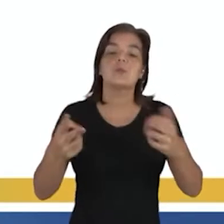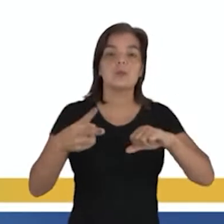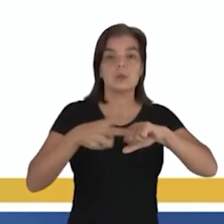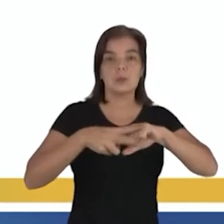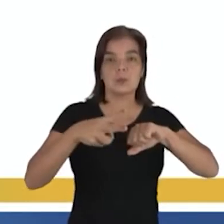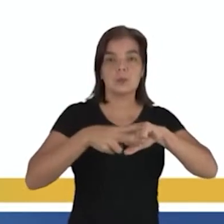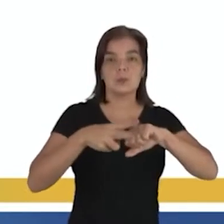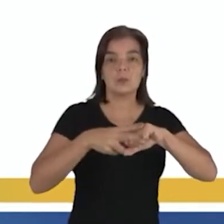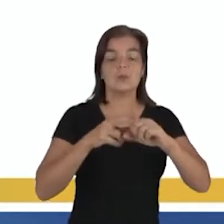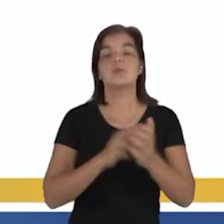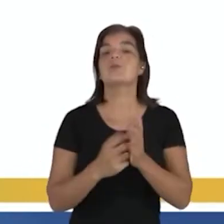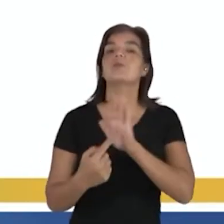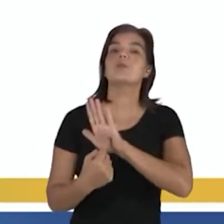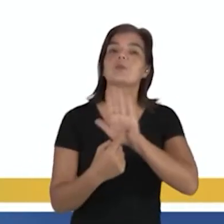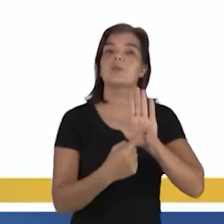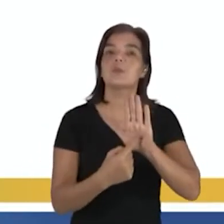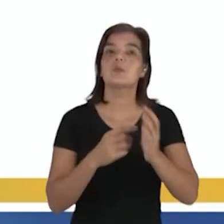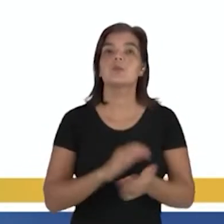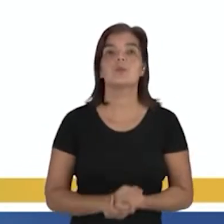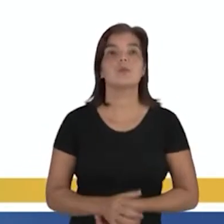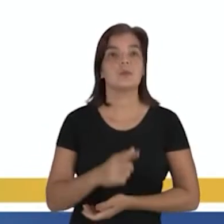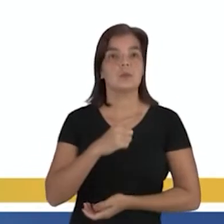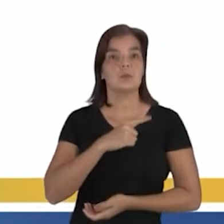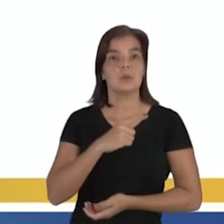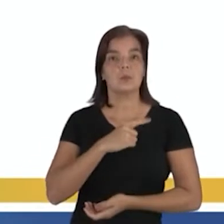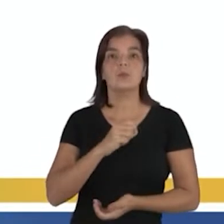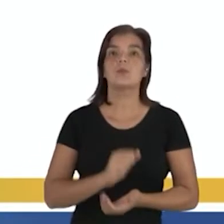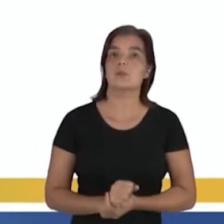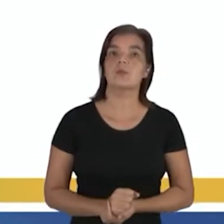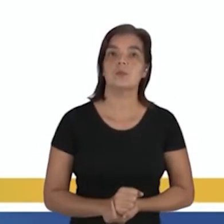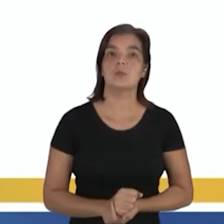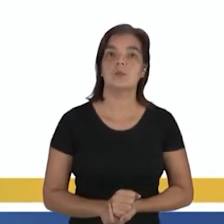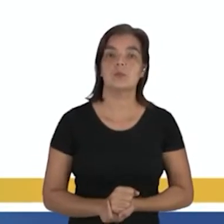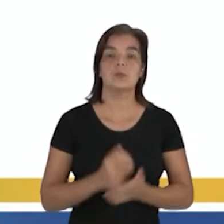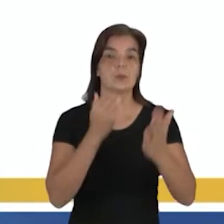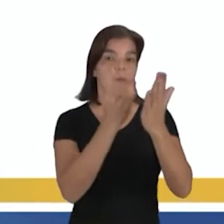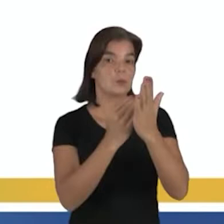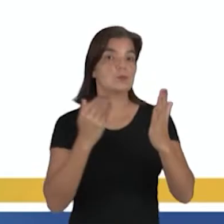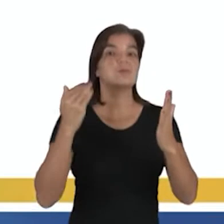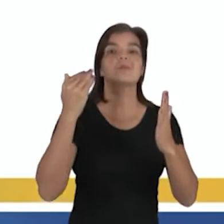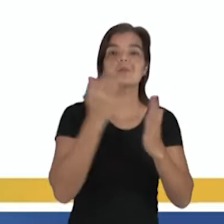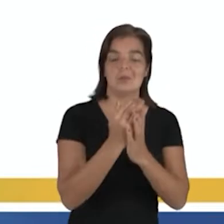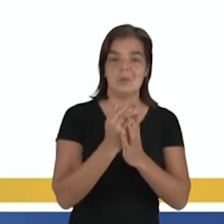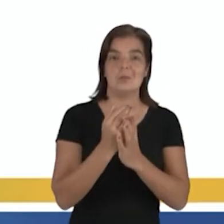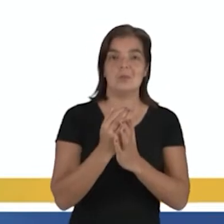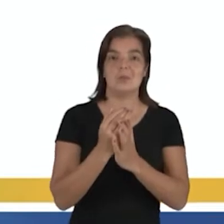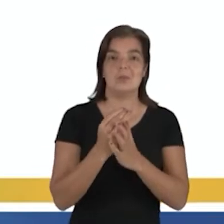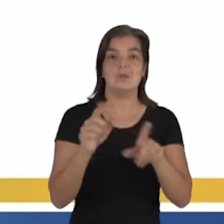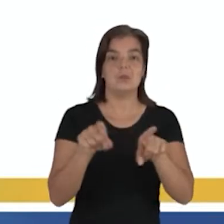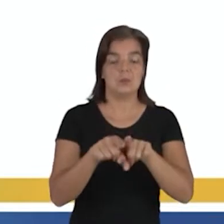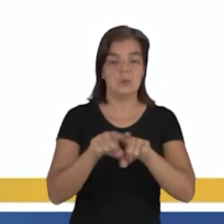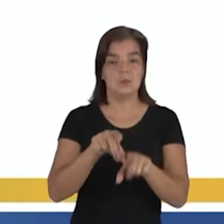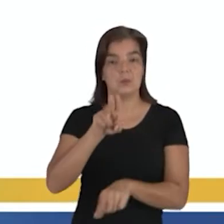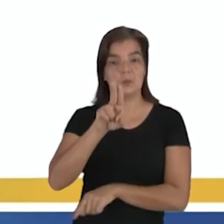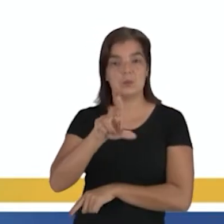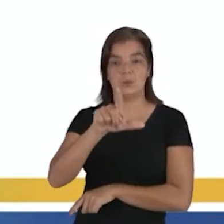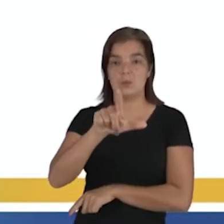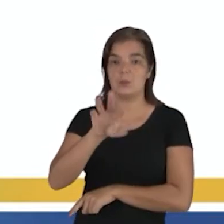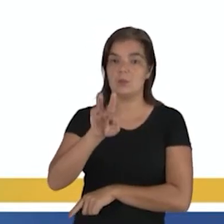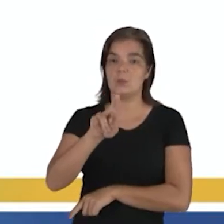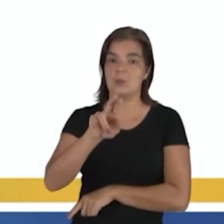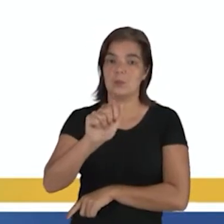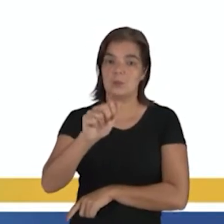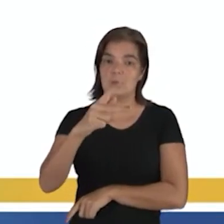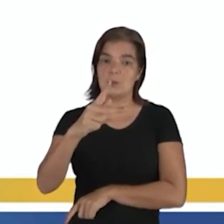forma verbal que aparece? Nós temos a forma verbal ultrapassa. Eu ultrapasso, tu